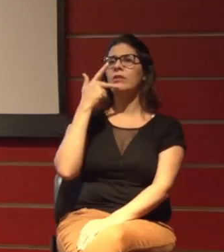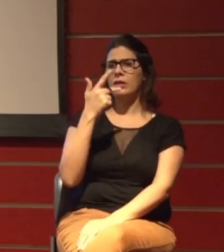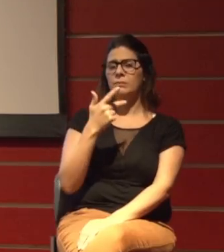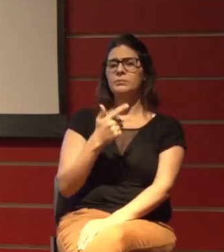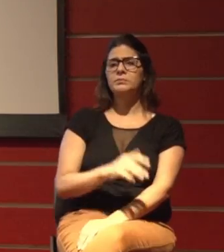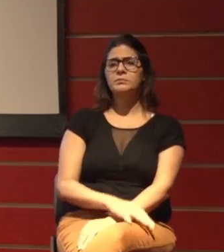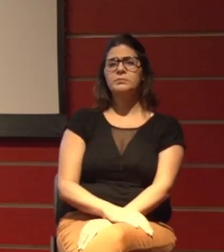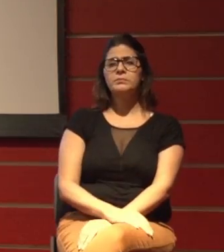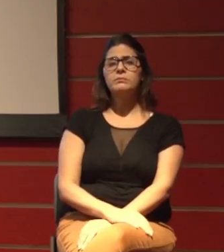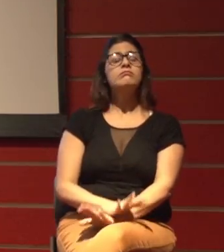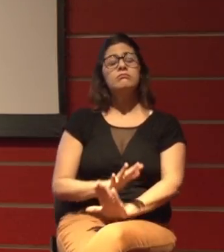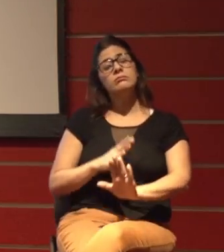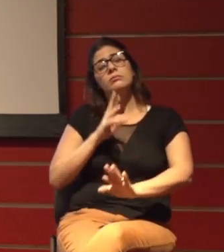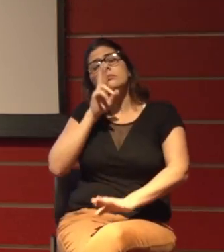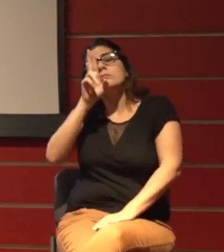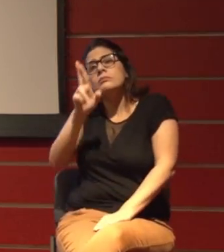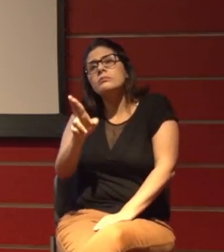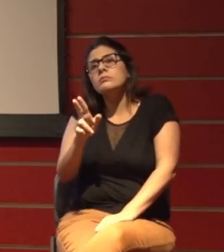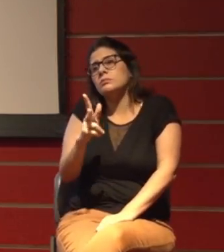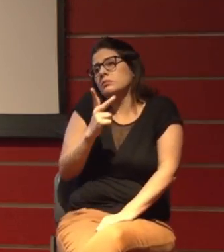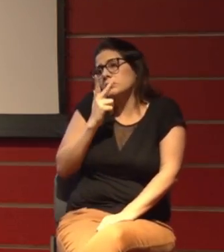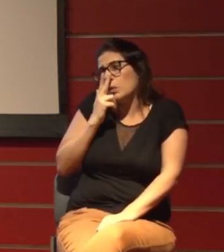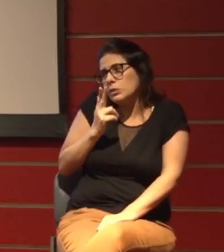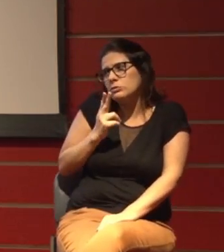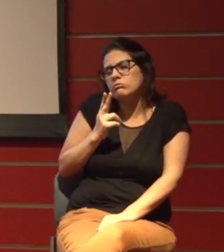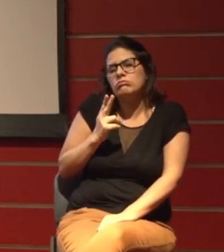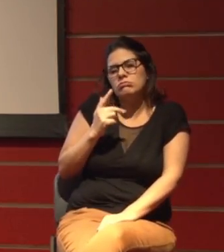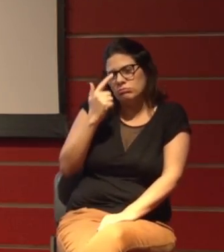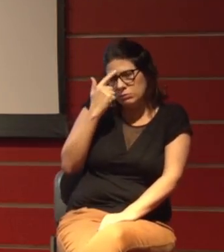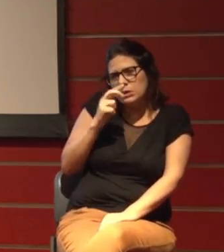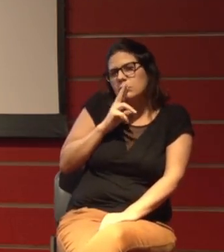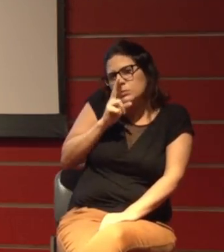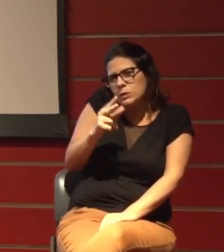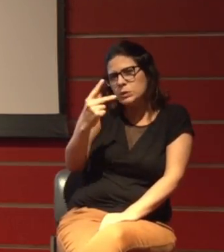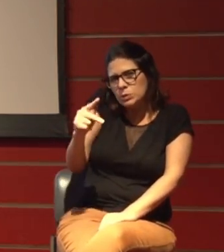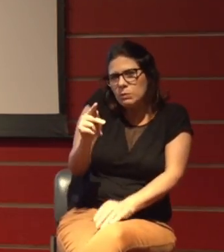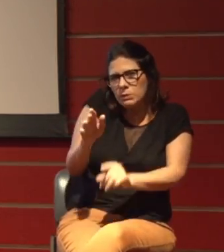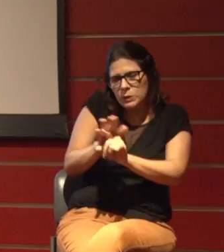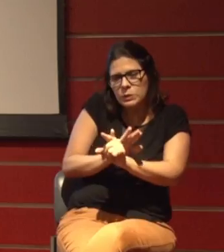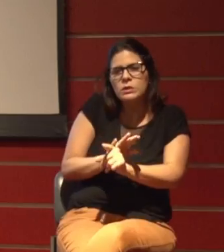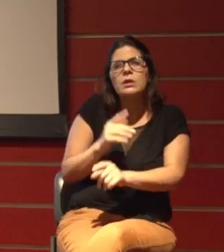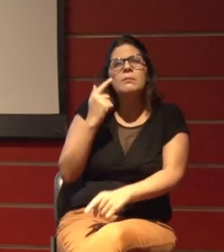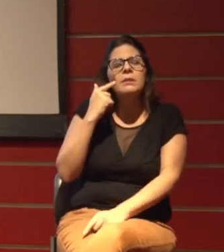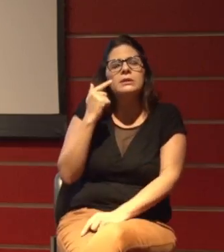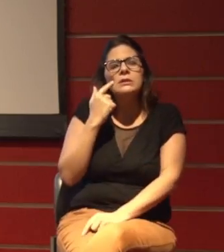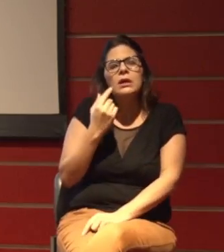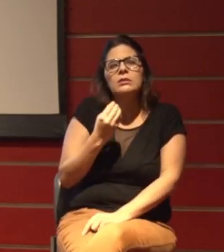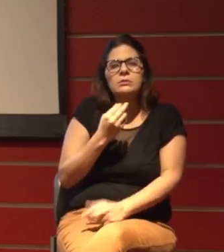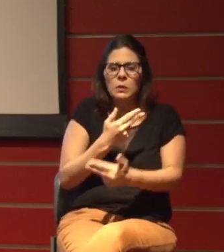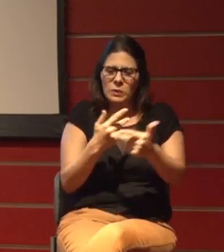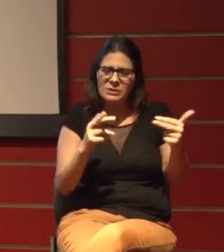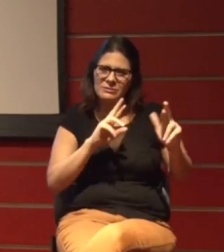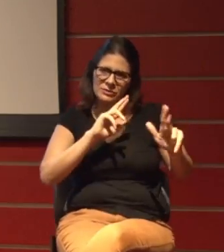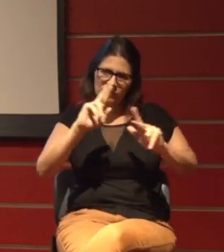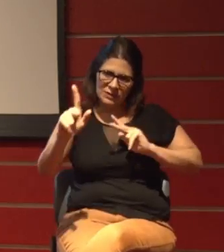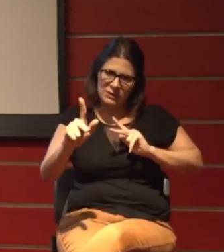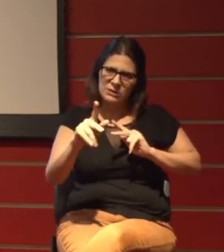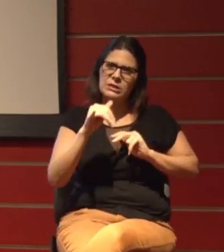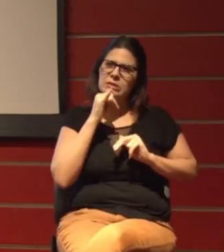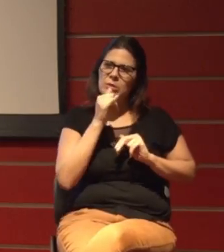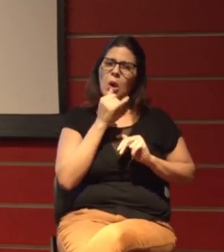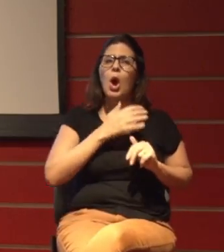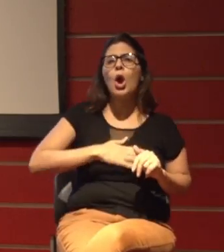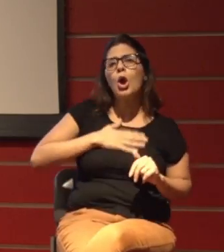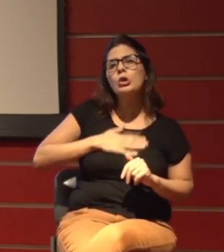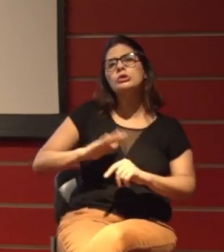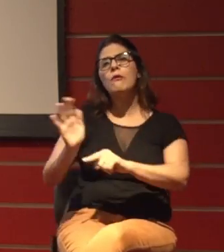eu eu acho que primeiro pensar que são são coisas diferentes né É É complicado às vezes pergunt as pessoas falam você gostou mais